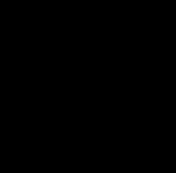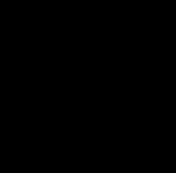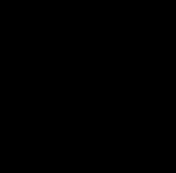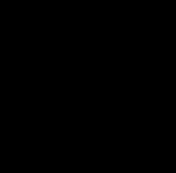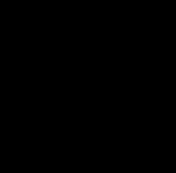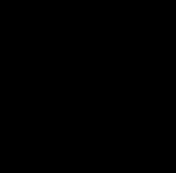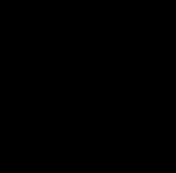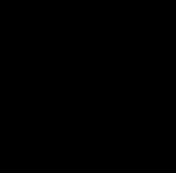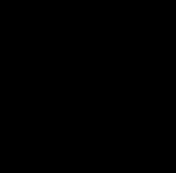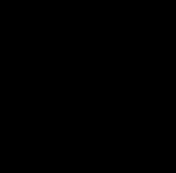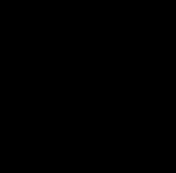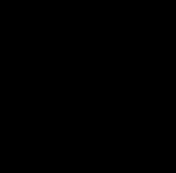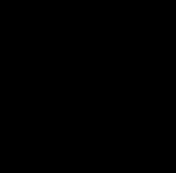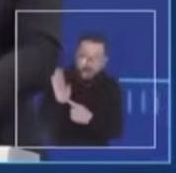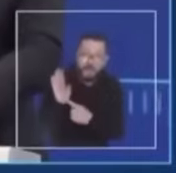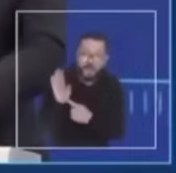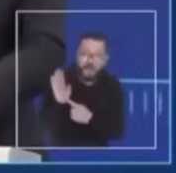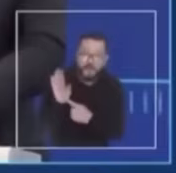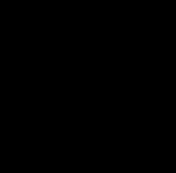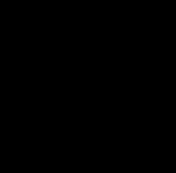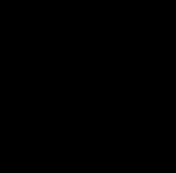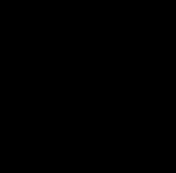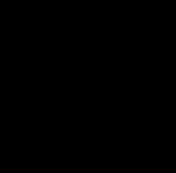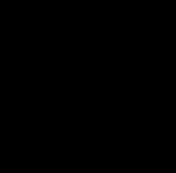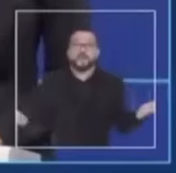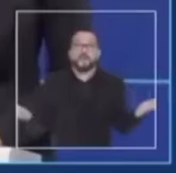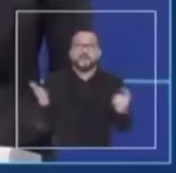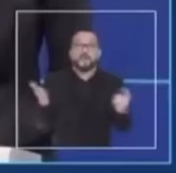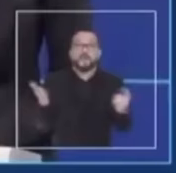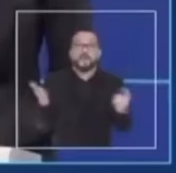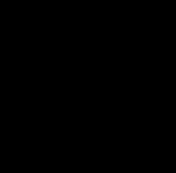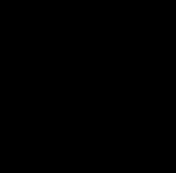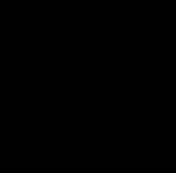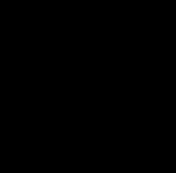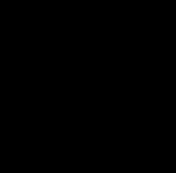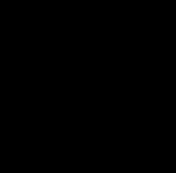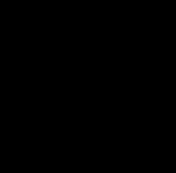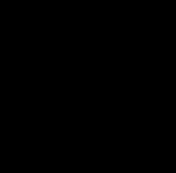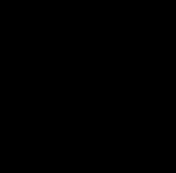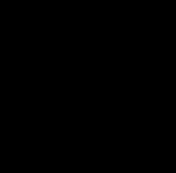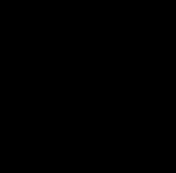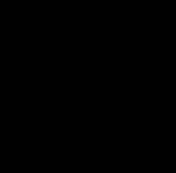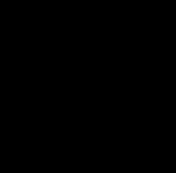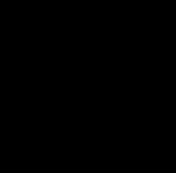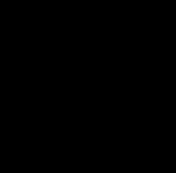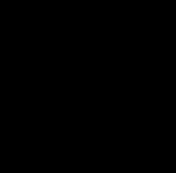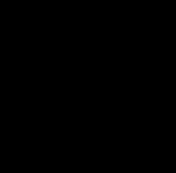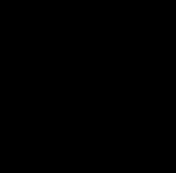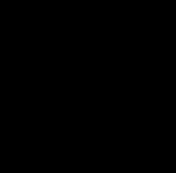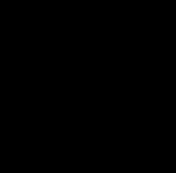trazendo. Até agora não trouxe um valor. Não trouxe como fazer. Que valor que você trouxe, candidato? Só para eu entender.